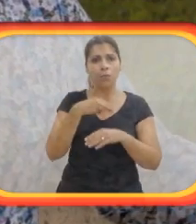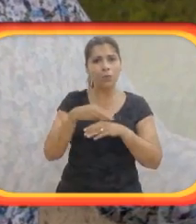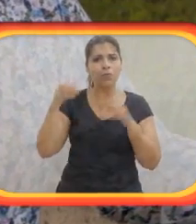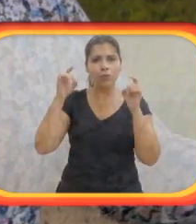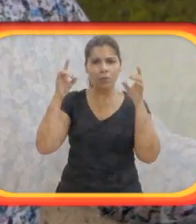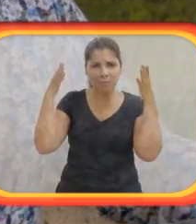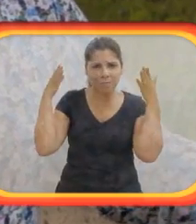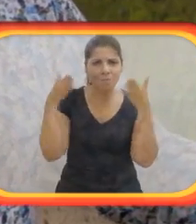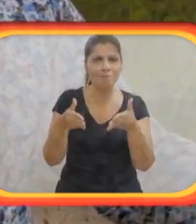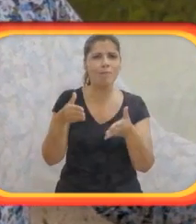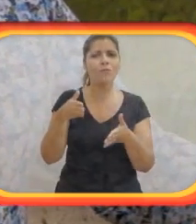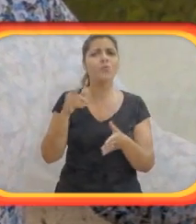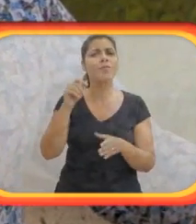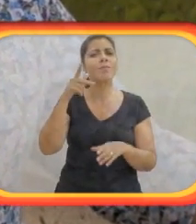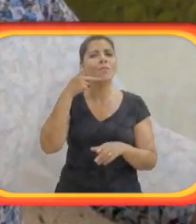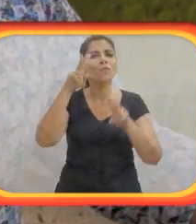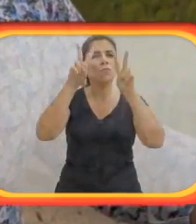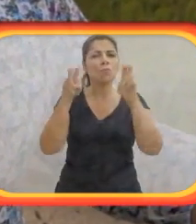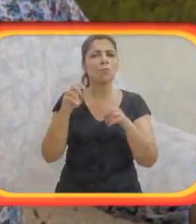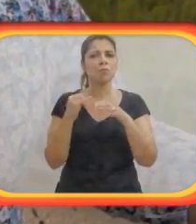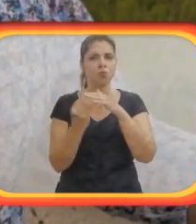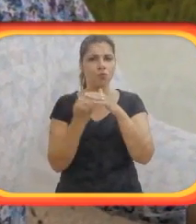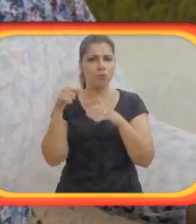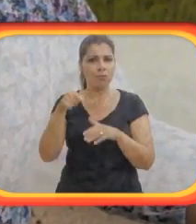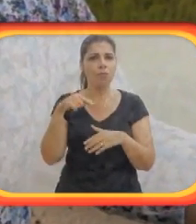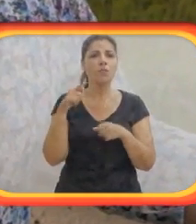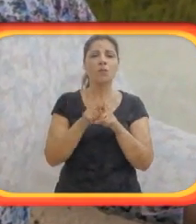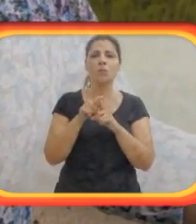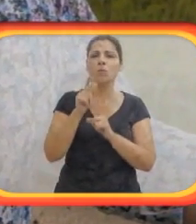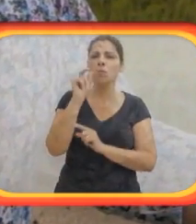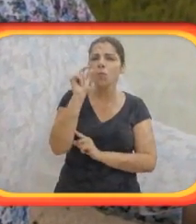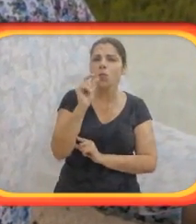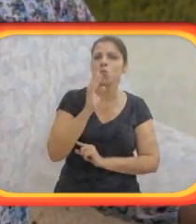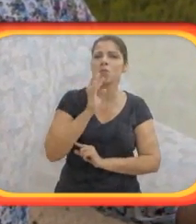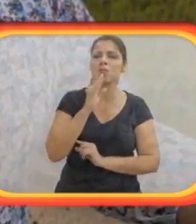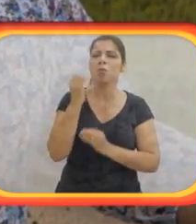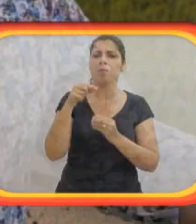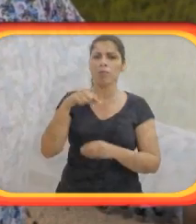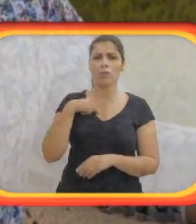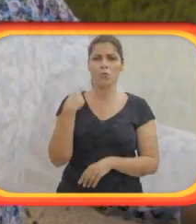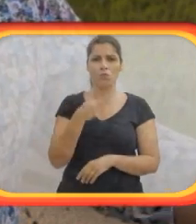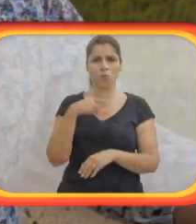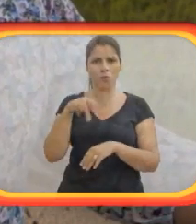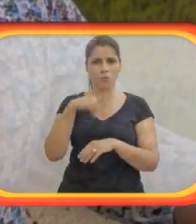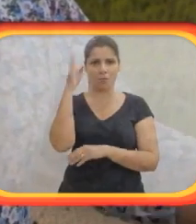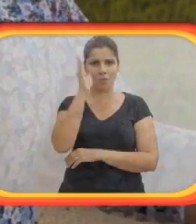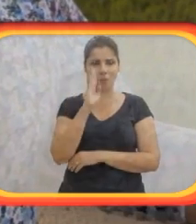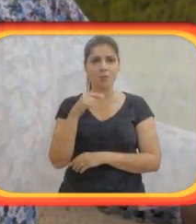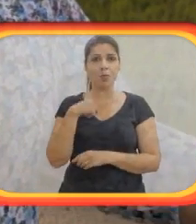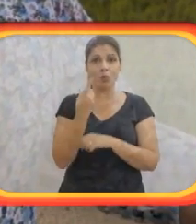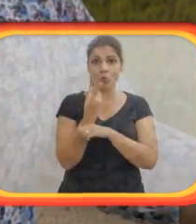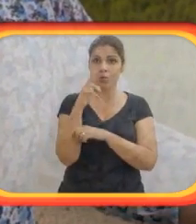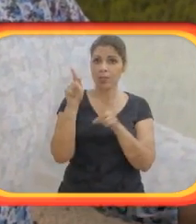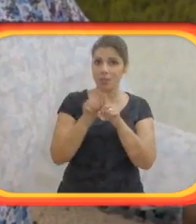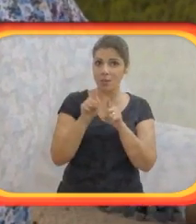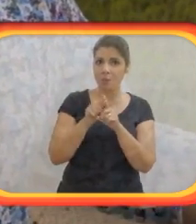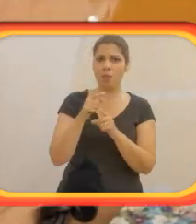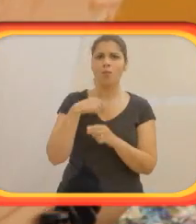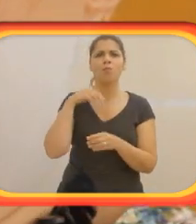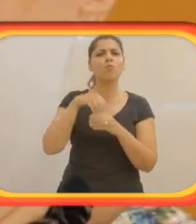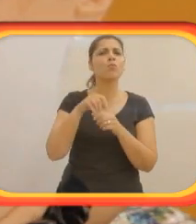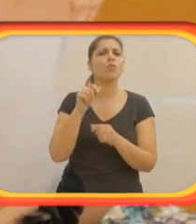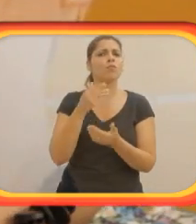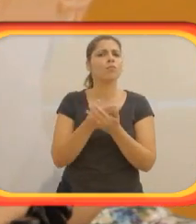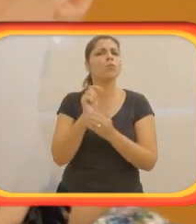foi feito falando dessas instituições que são pouquíssimos conhecidas aqui no nosso país e meu doutorado também, que eu estou fazendo na UF, é